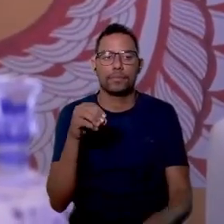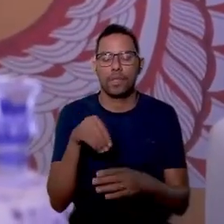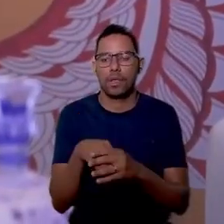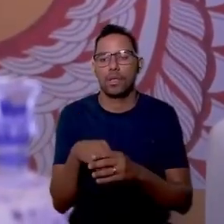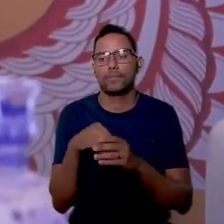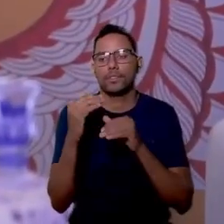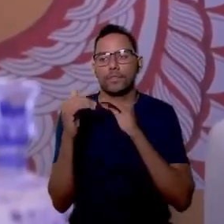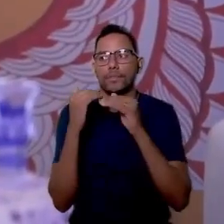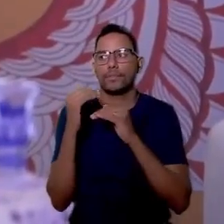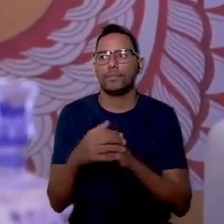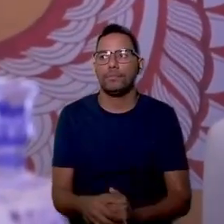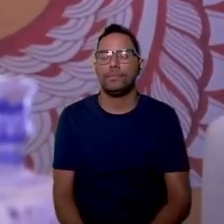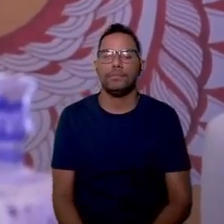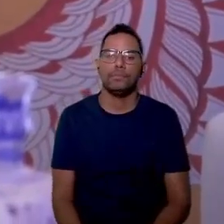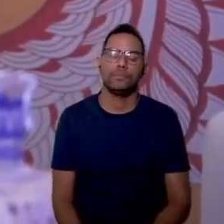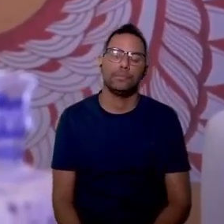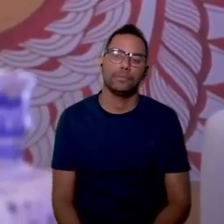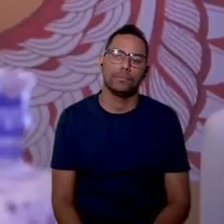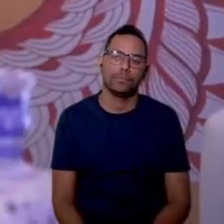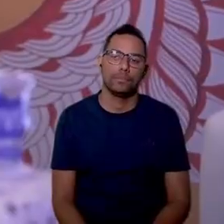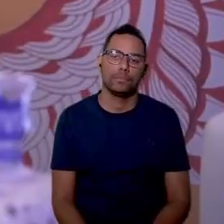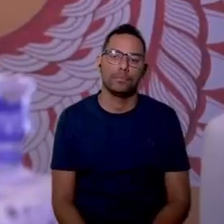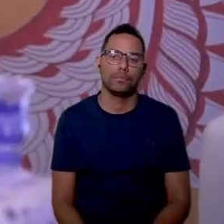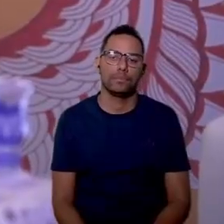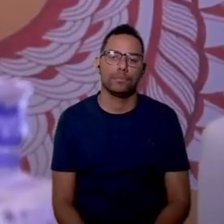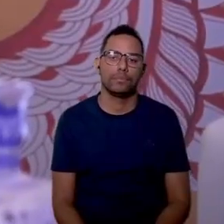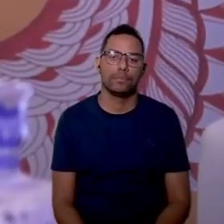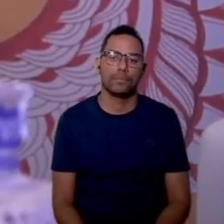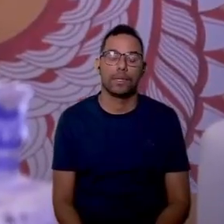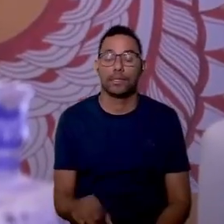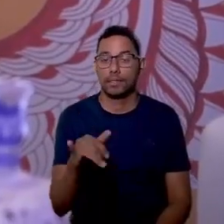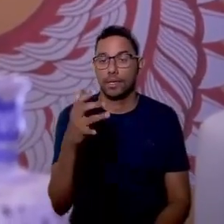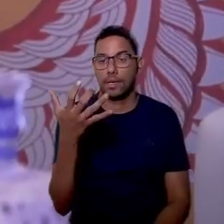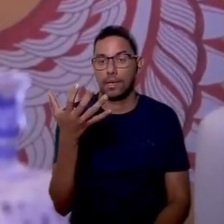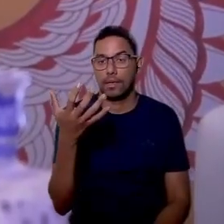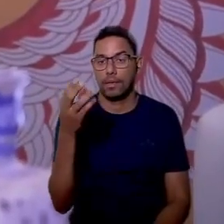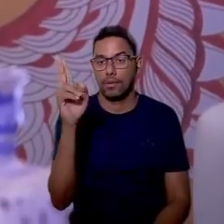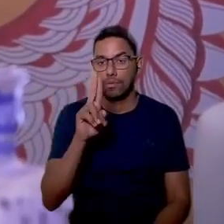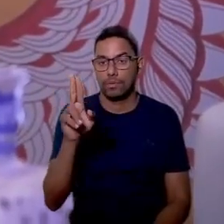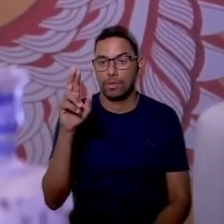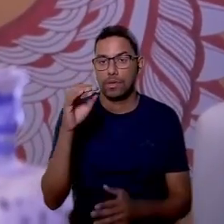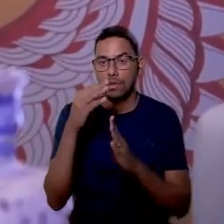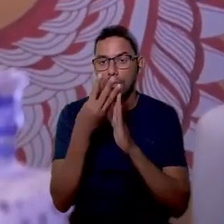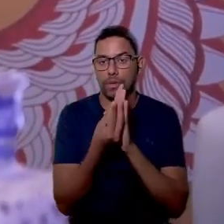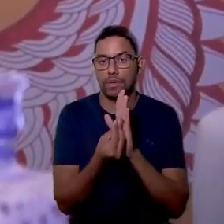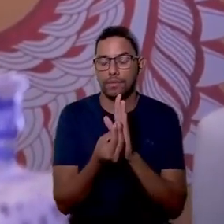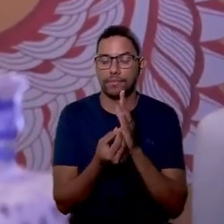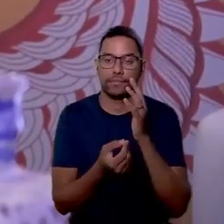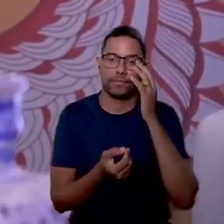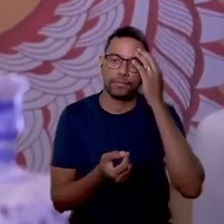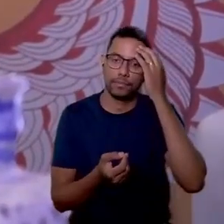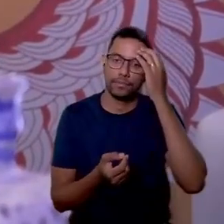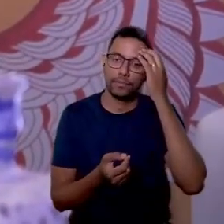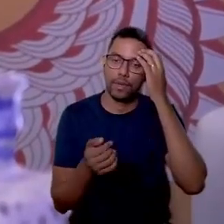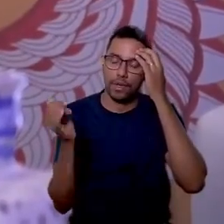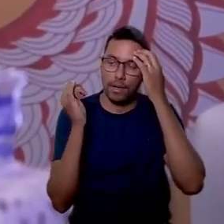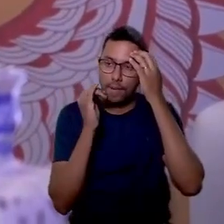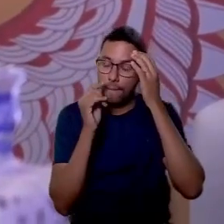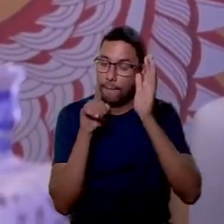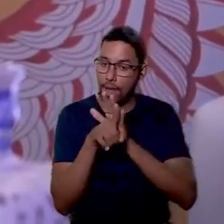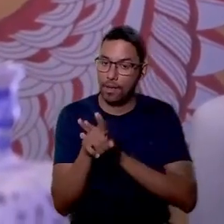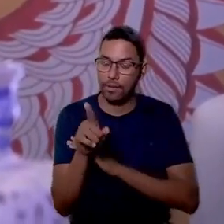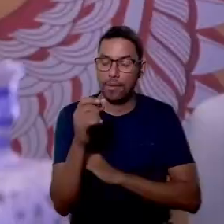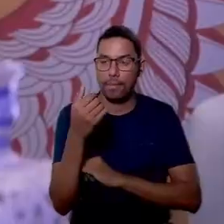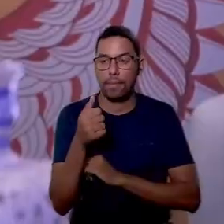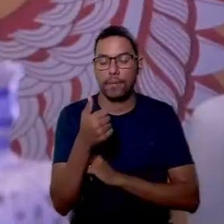inserir nesse processo. Né? E, acima de tudo, se querem usar a Rouanet de alguma forma, se informem